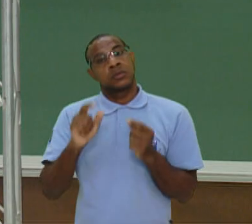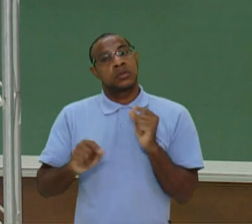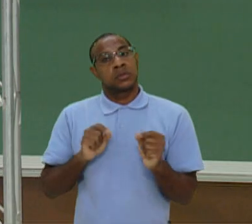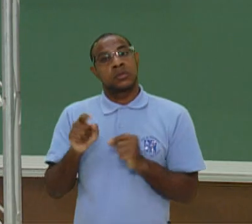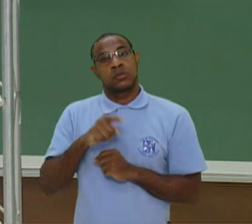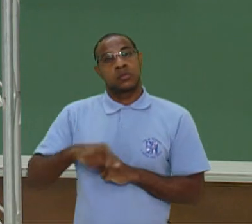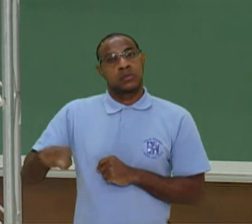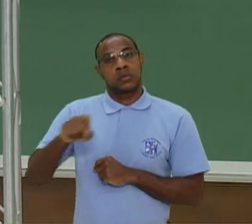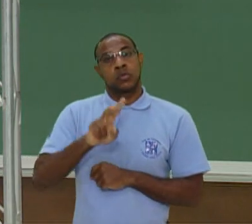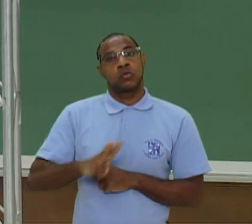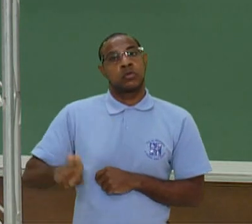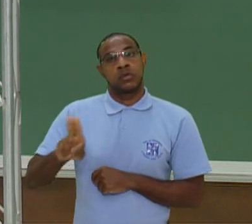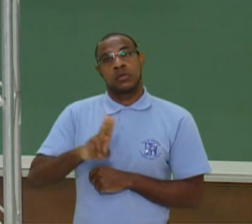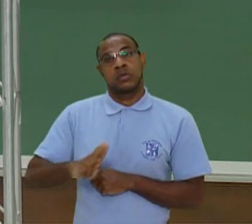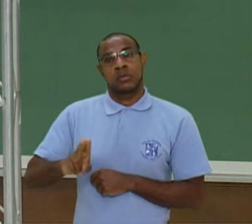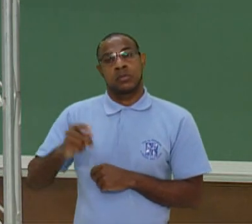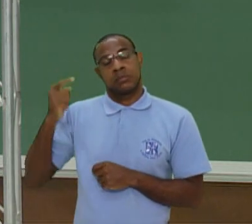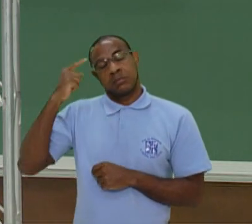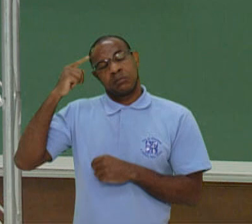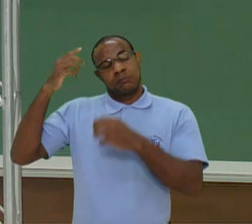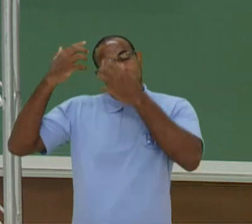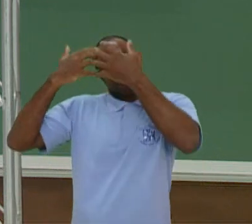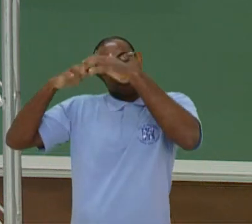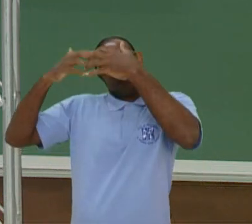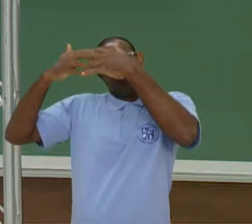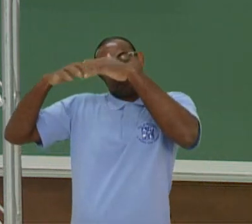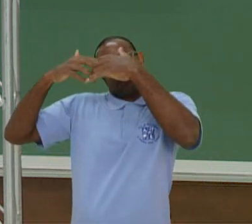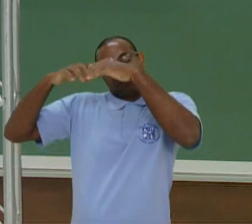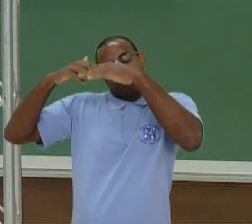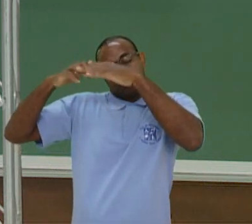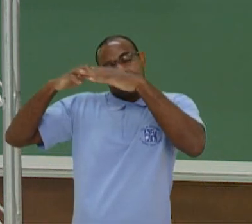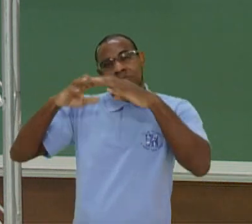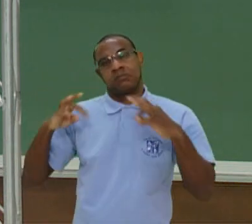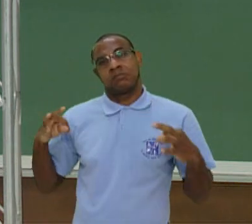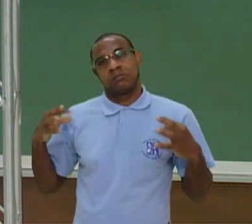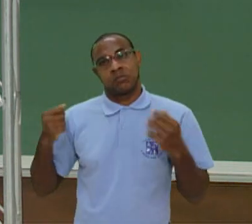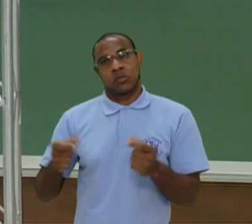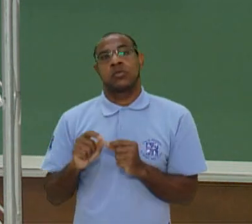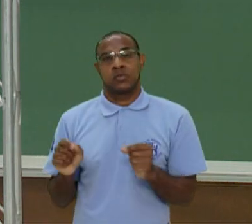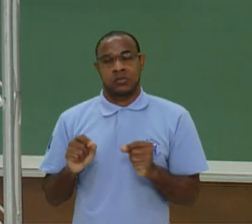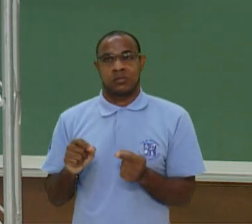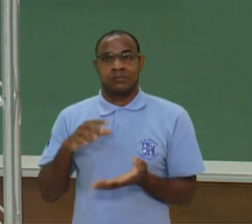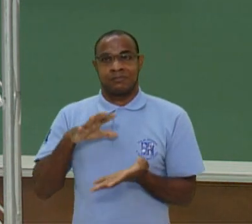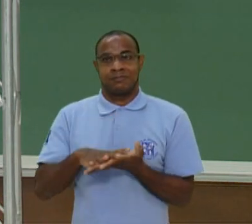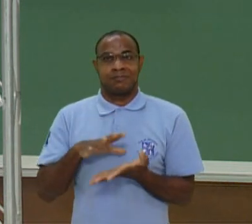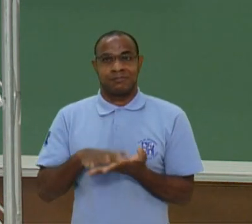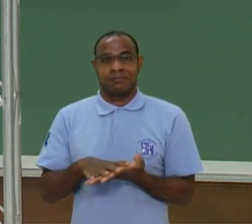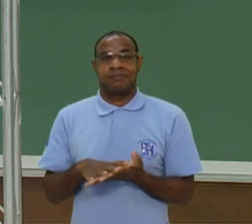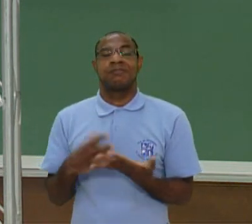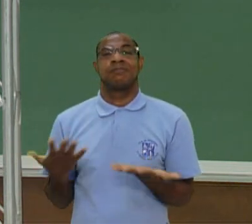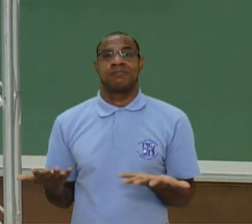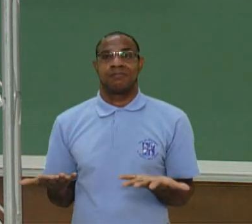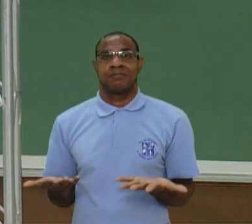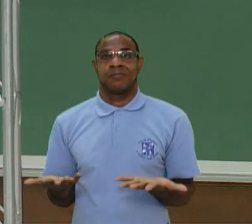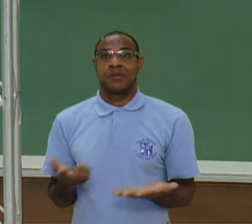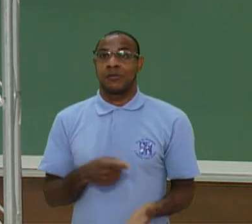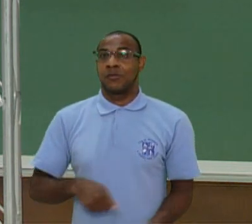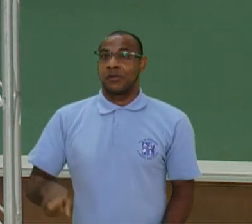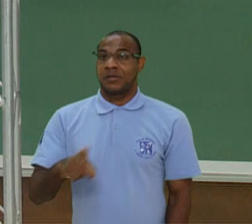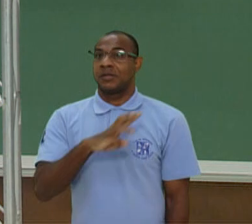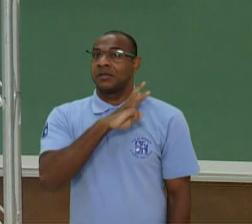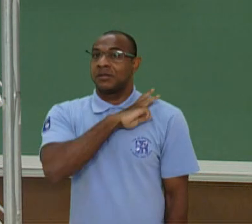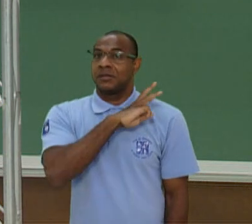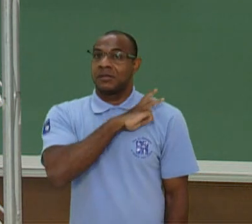você utilize esse raciocínio em toda a demanda da matemática. Principalmente você, terceiro ano, que